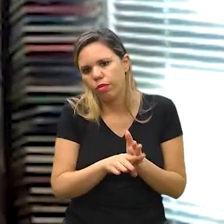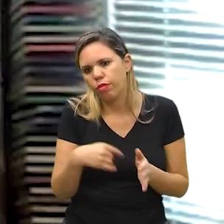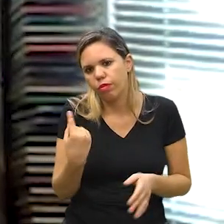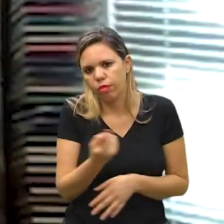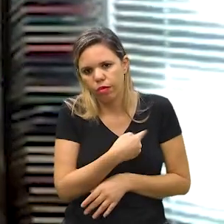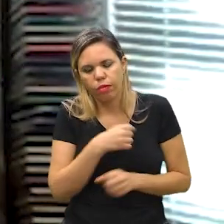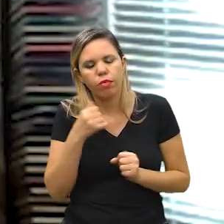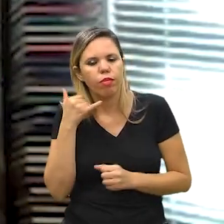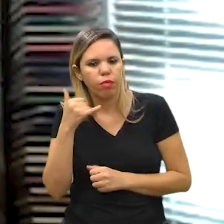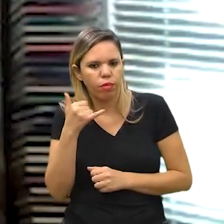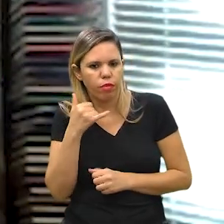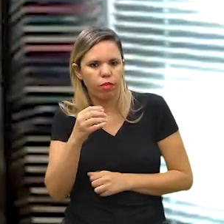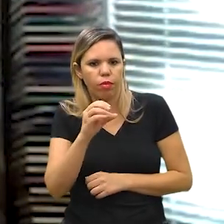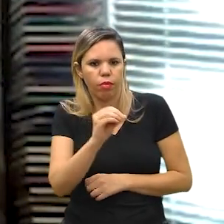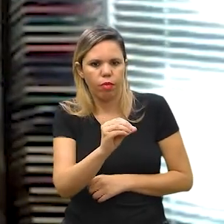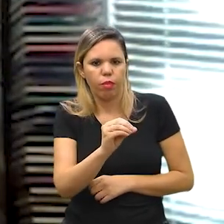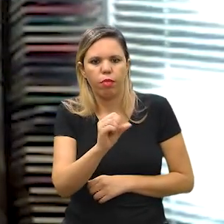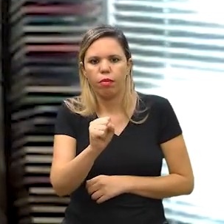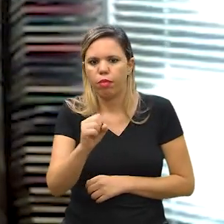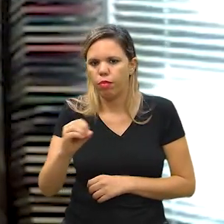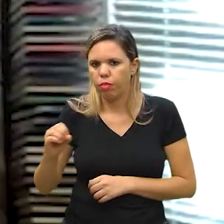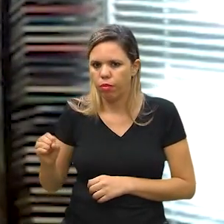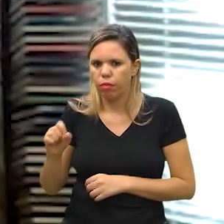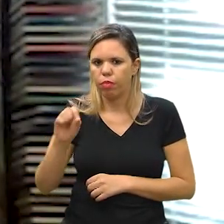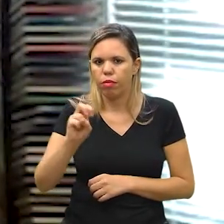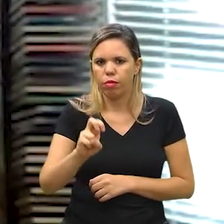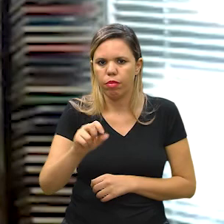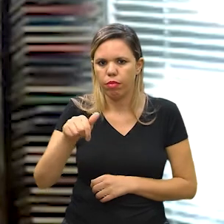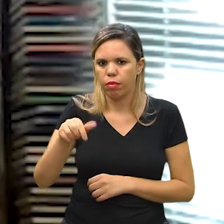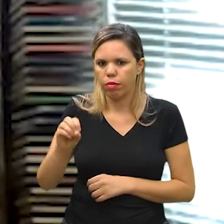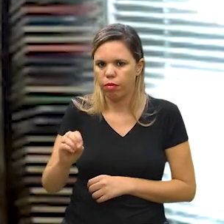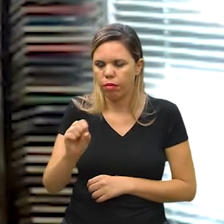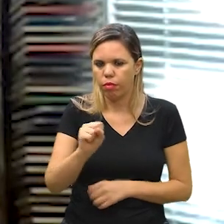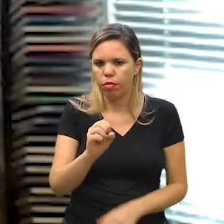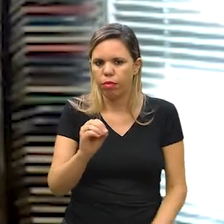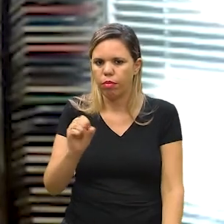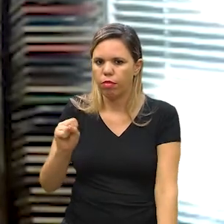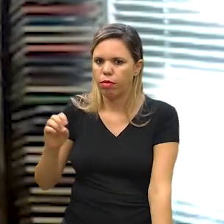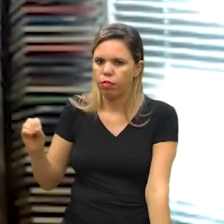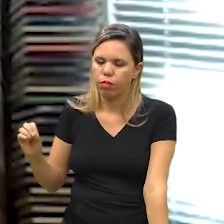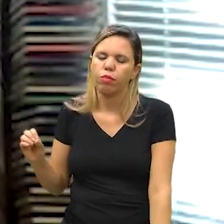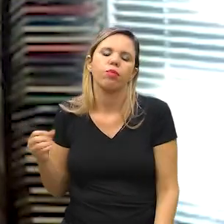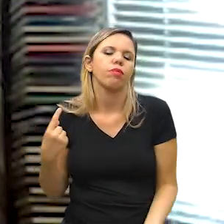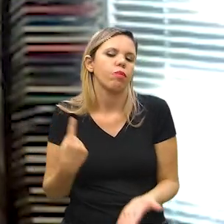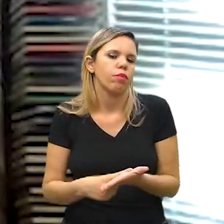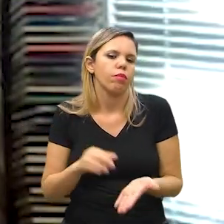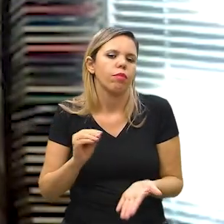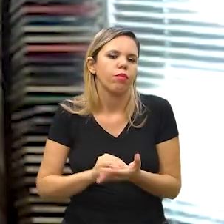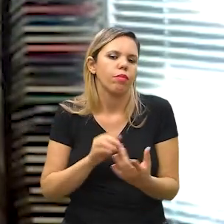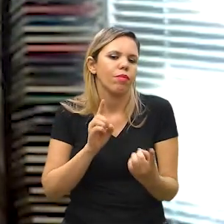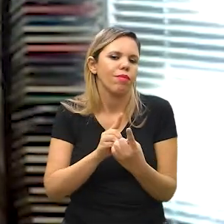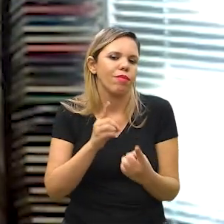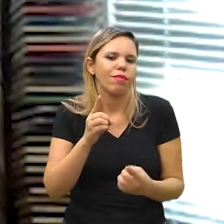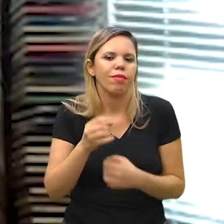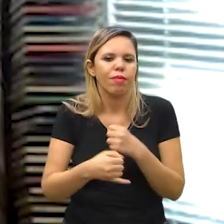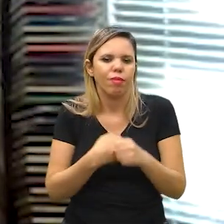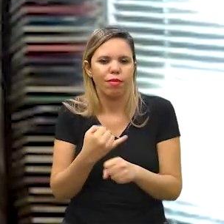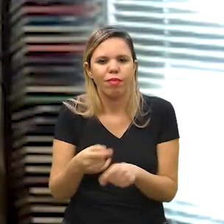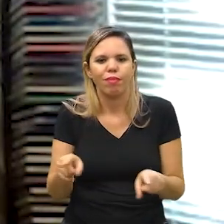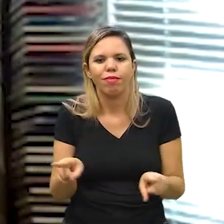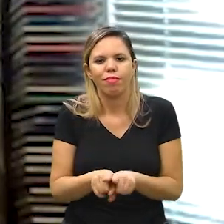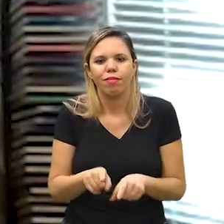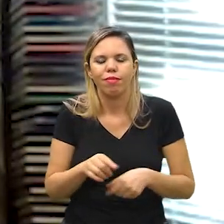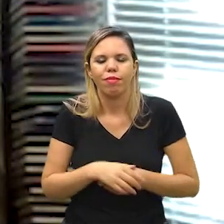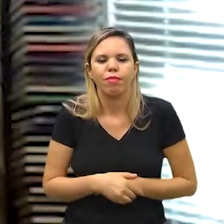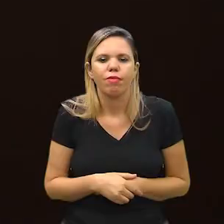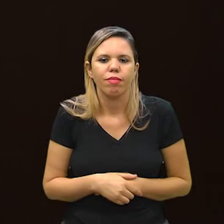nós, podem ligar no nosso 0800 570 0800 e agendar um atendimento online